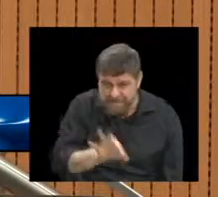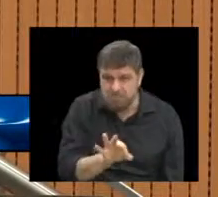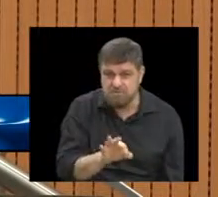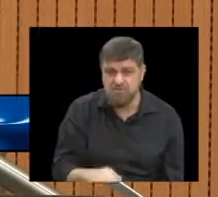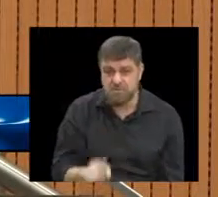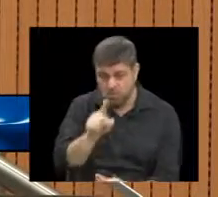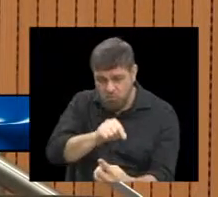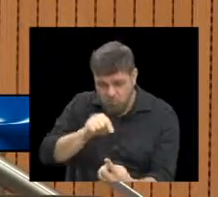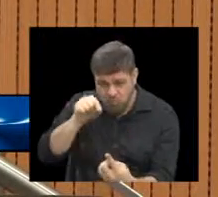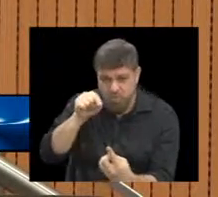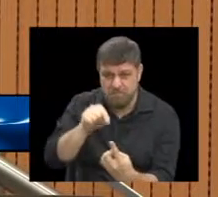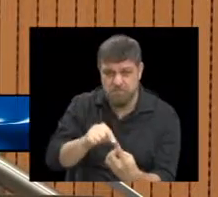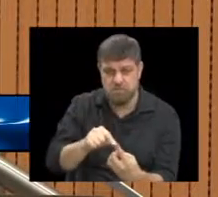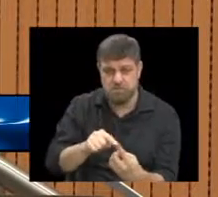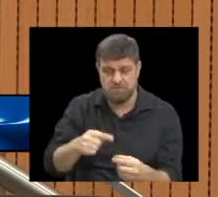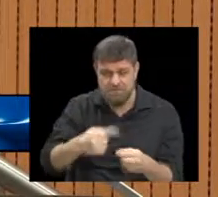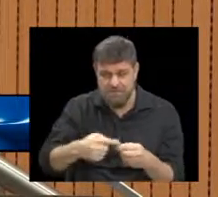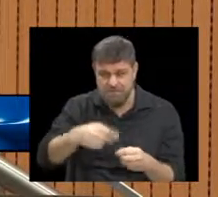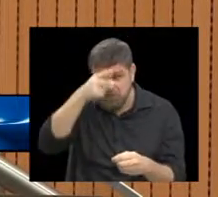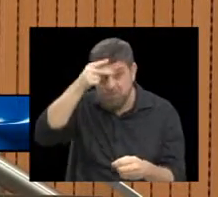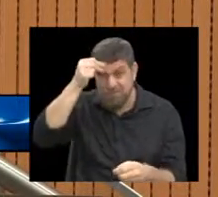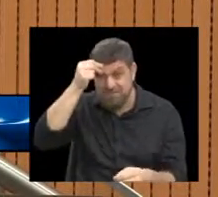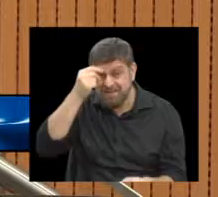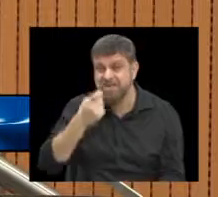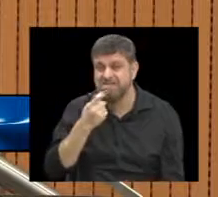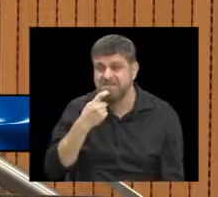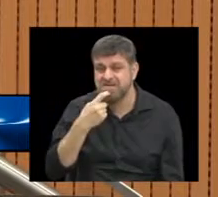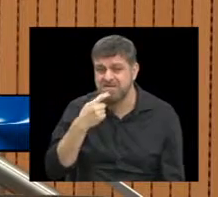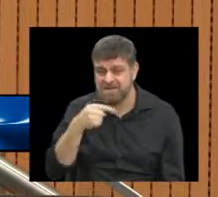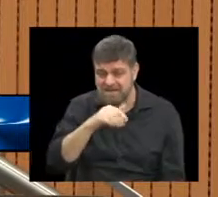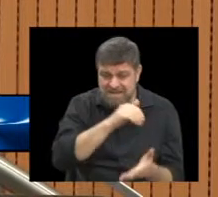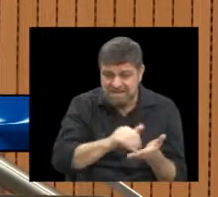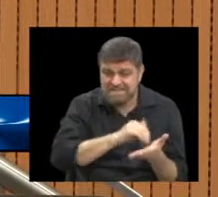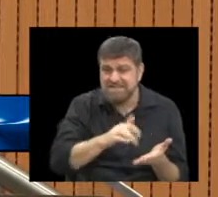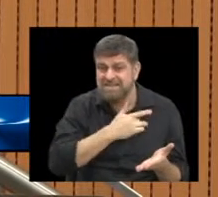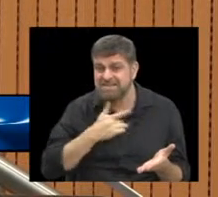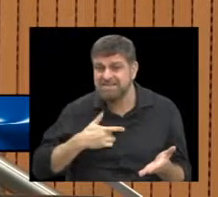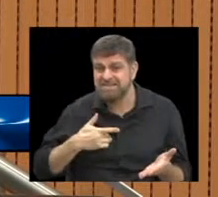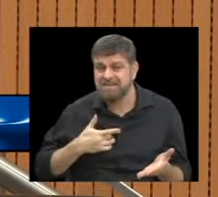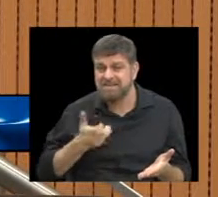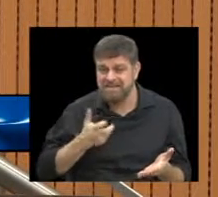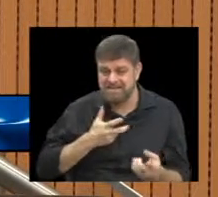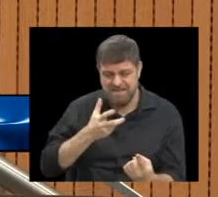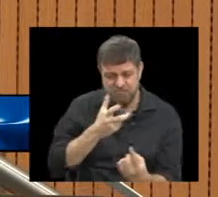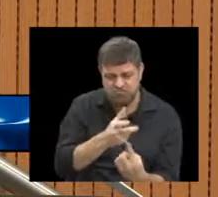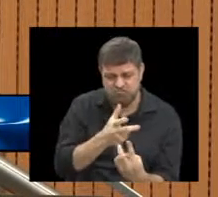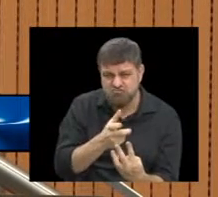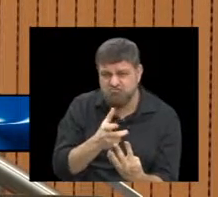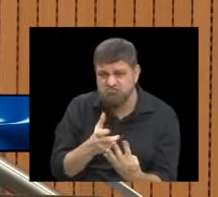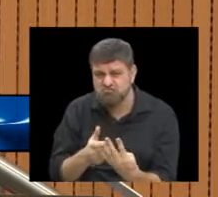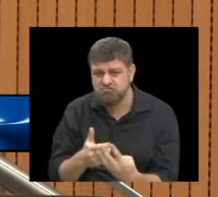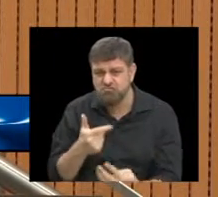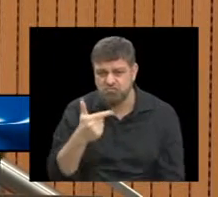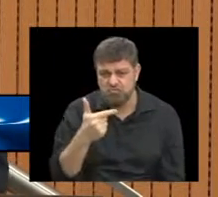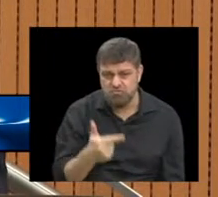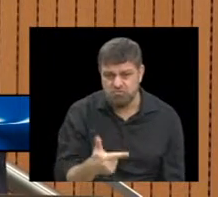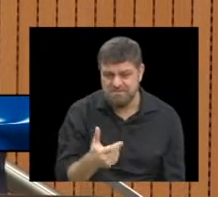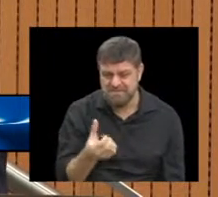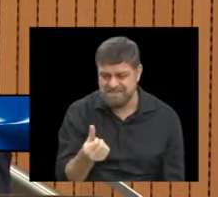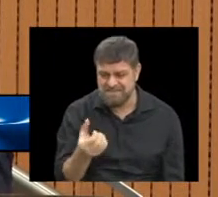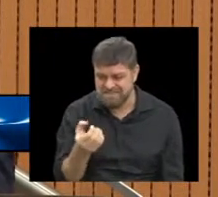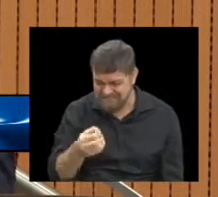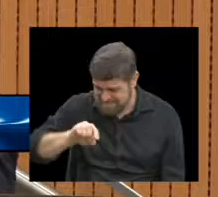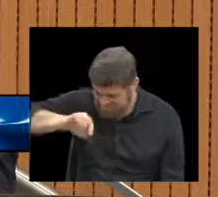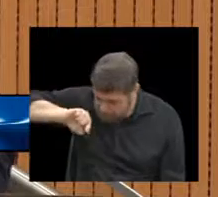meta da Prefeitura Municipal de Campinas, a nossa Secretaria de Saúde, é imunizar 260 mil